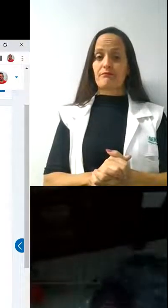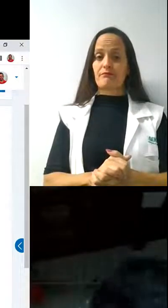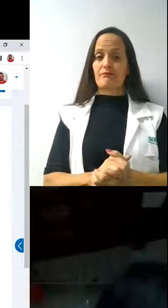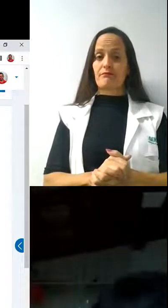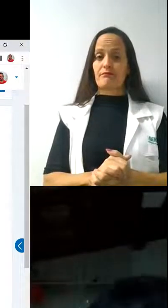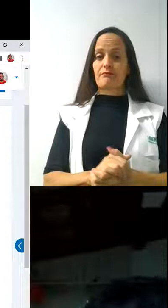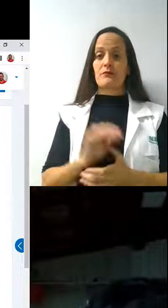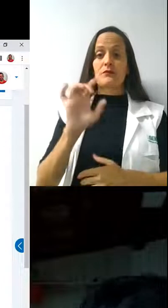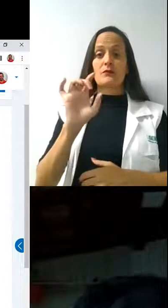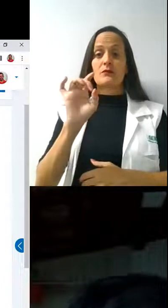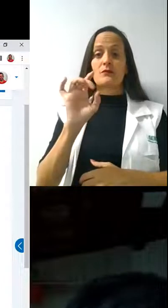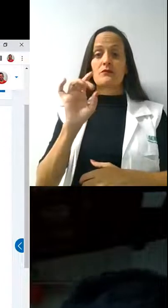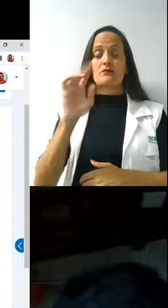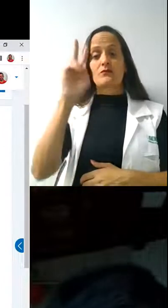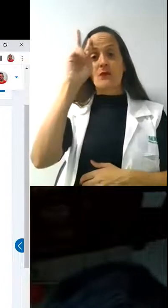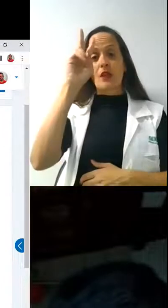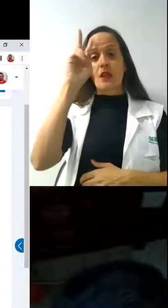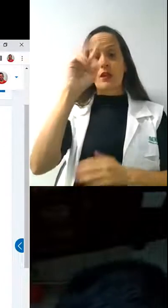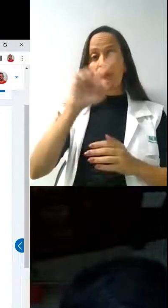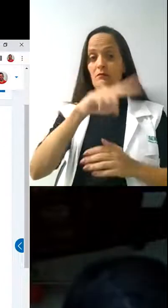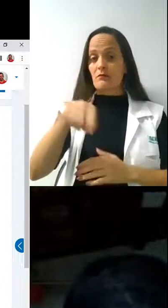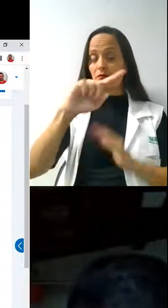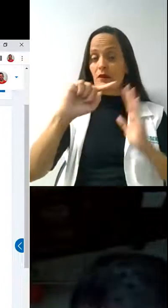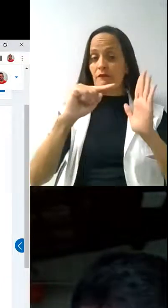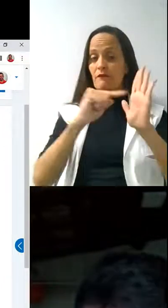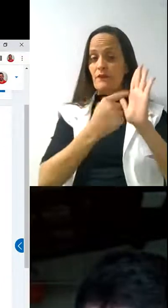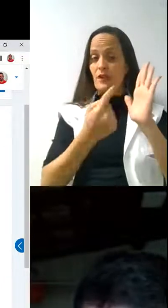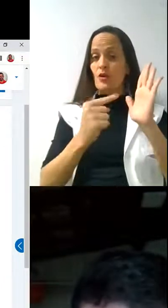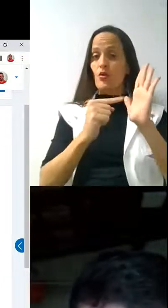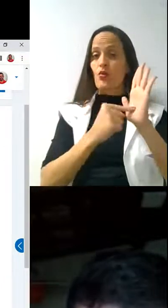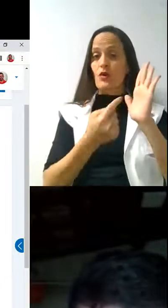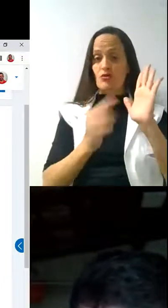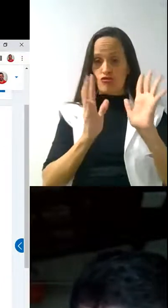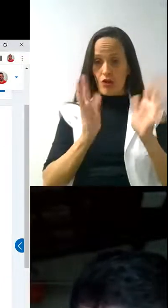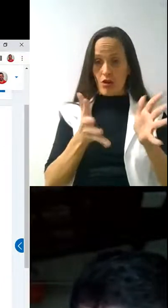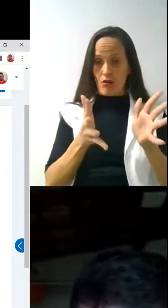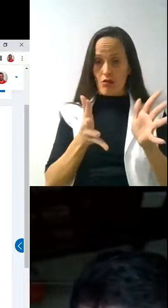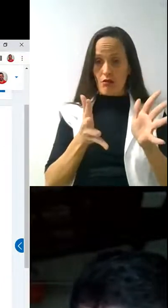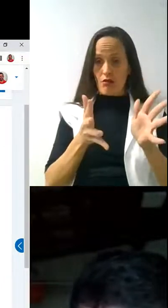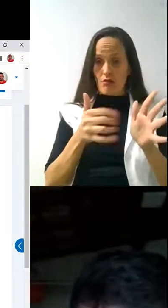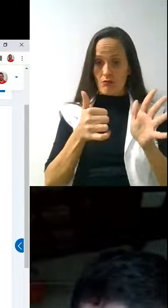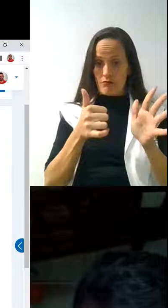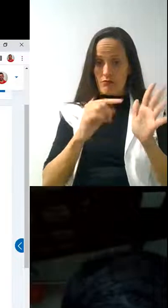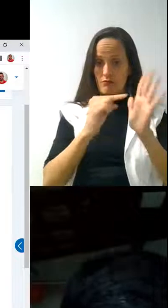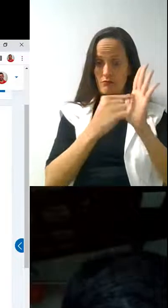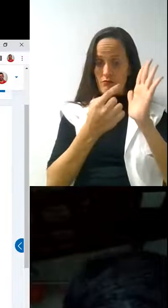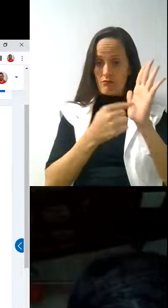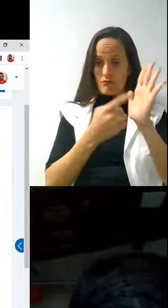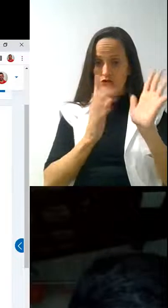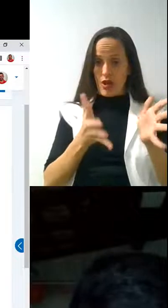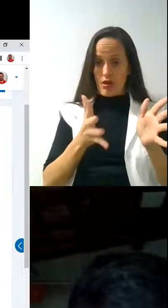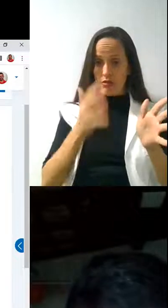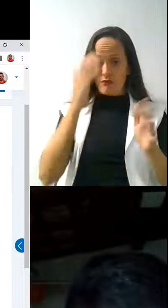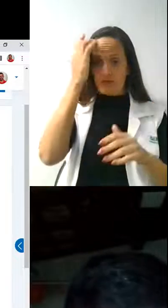Lembrando, pessoal, aqui ó, do registro de frequência, né? Esse registro de frequência é importante para a gente ter um controle, né, de quem